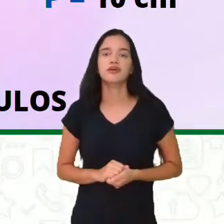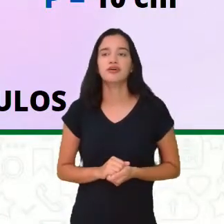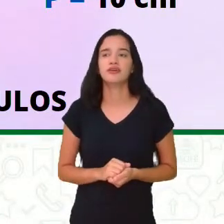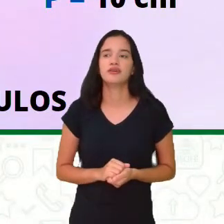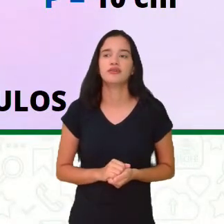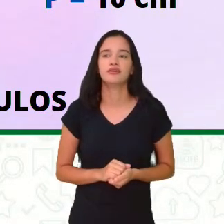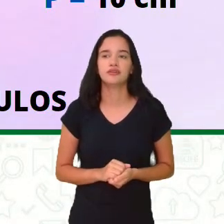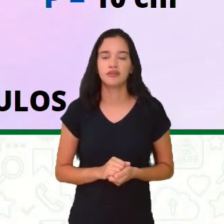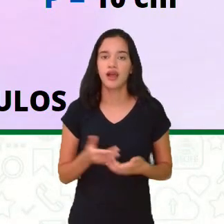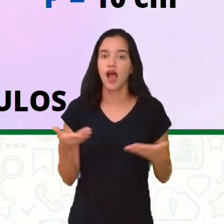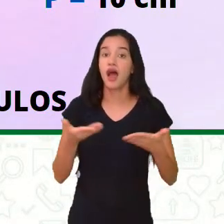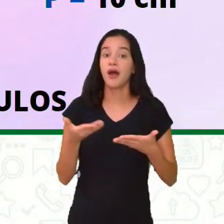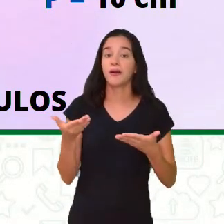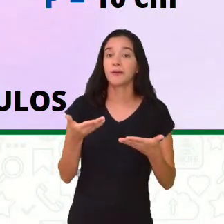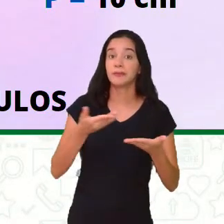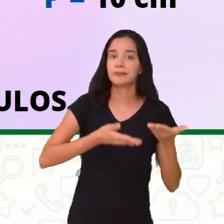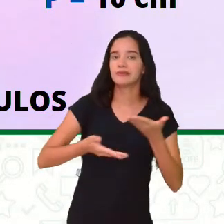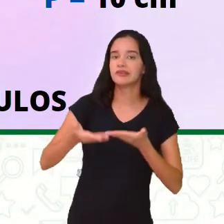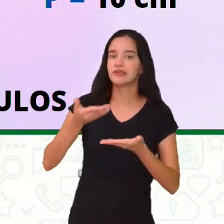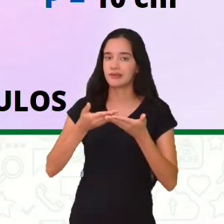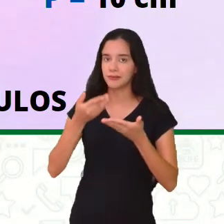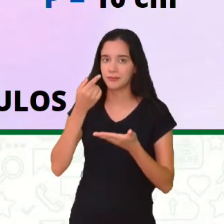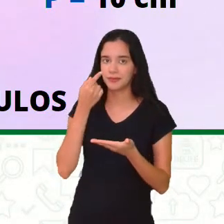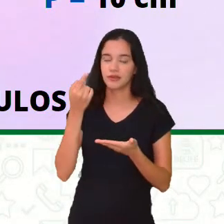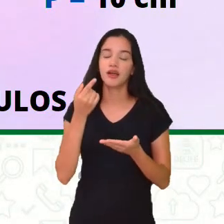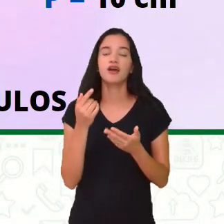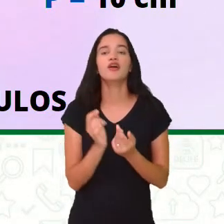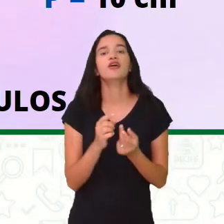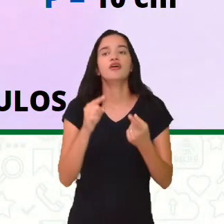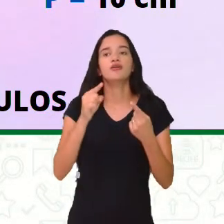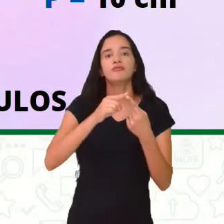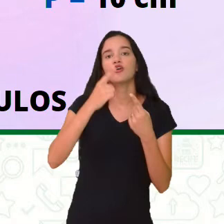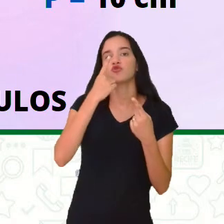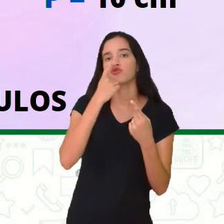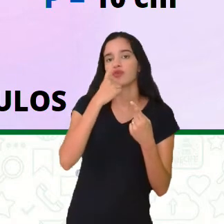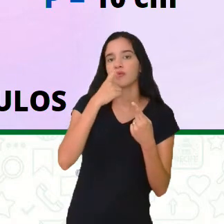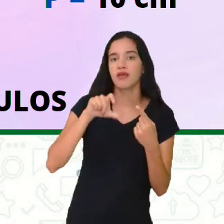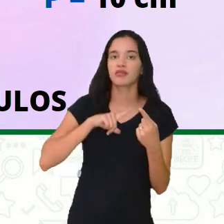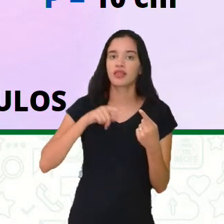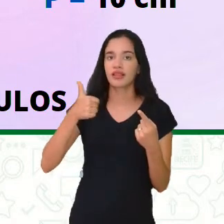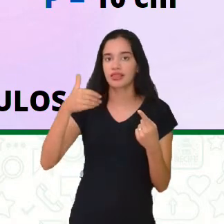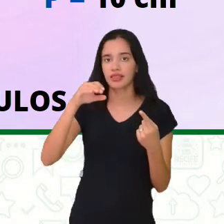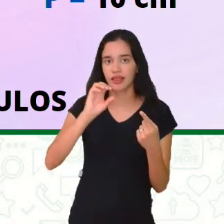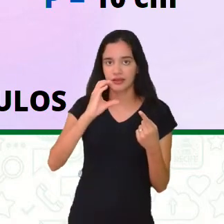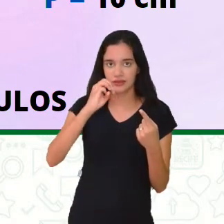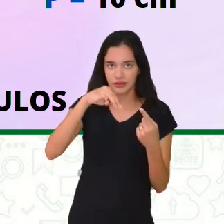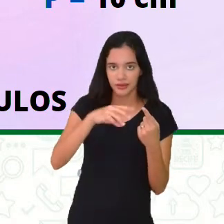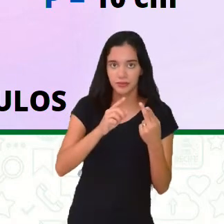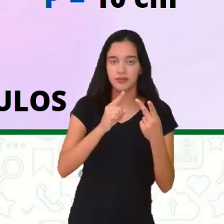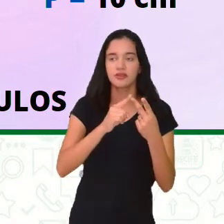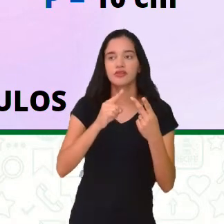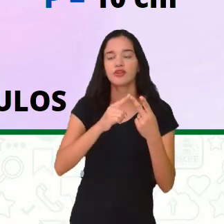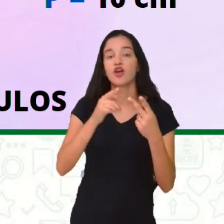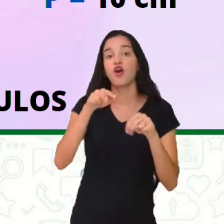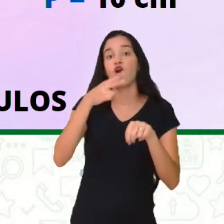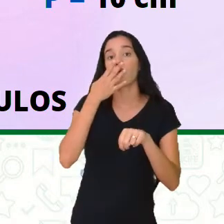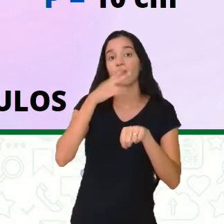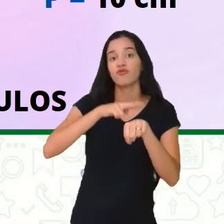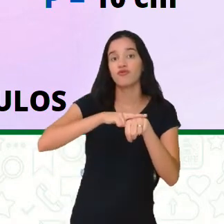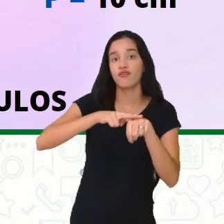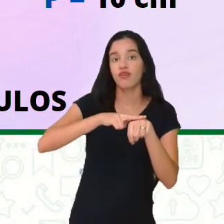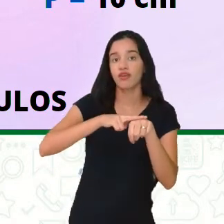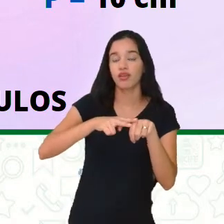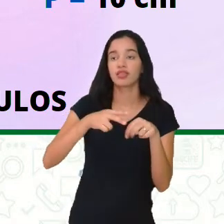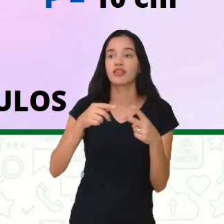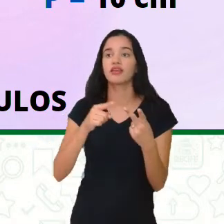essa relação aí. Então, o vermelho tem 10 centímetros, o verde 14, né? E o